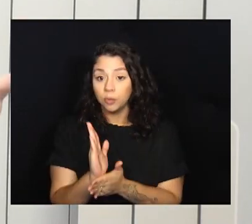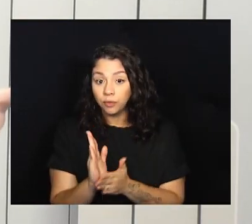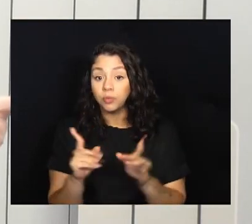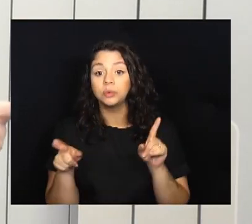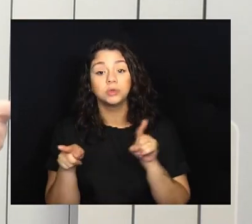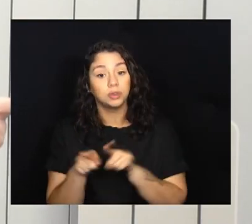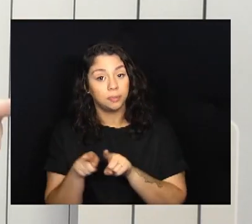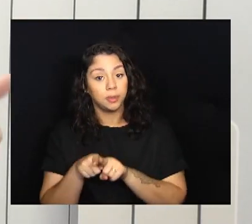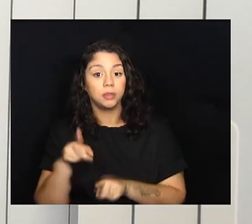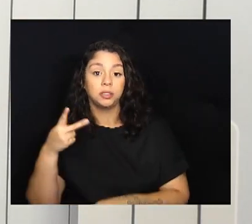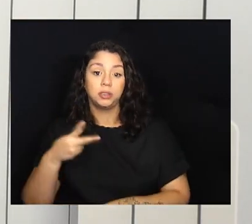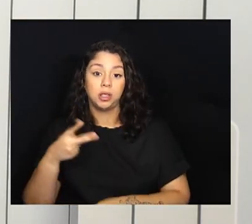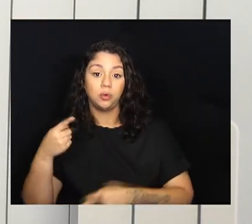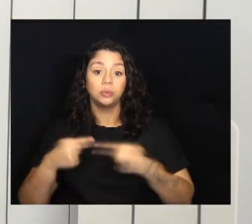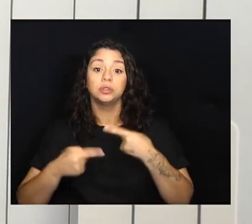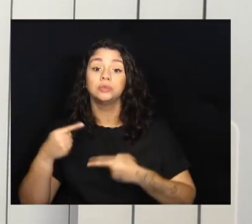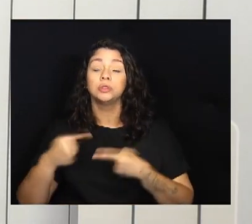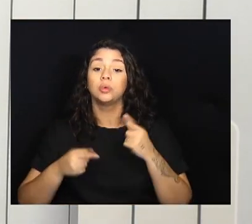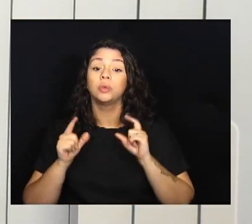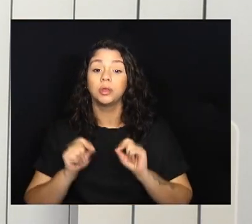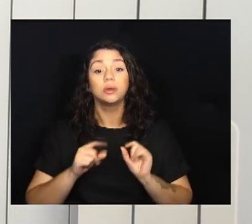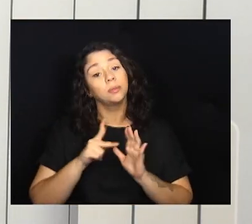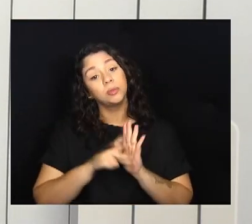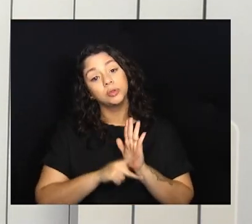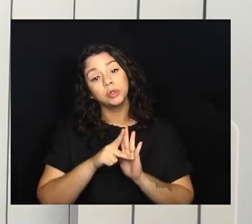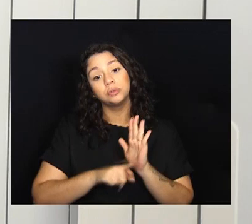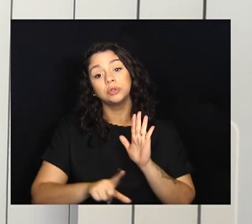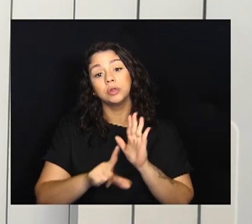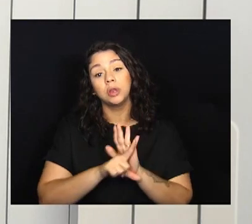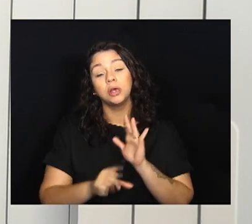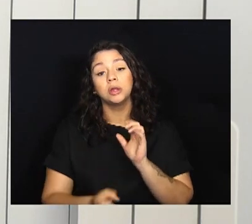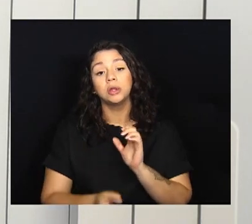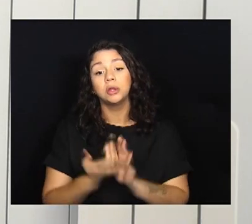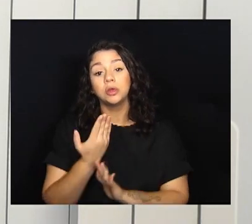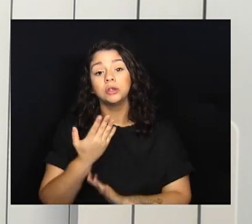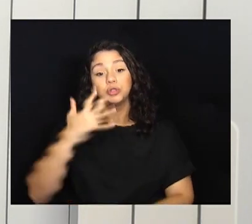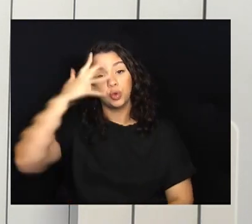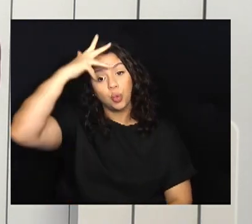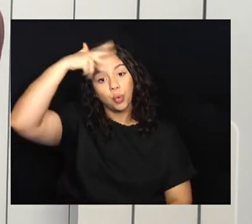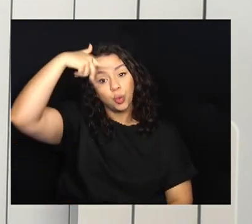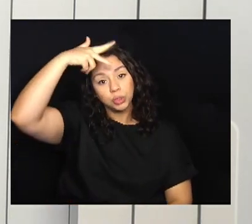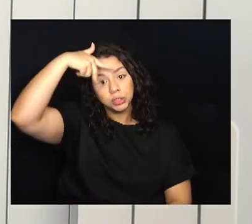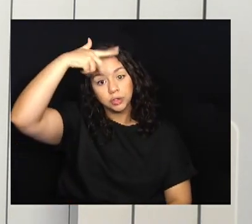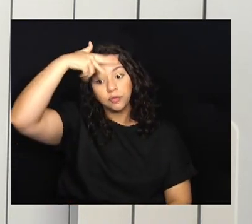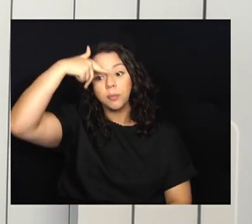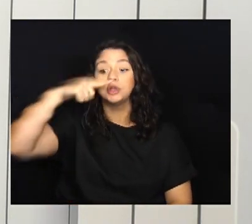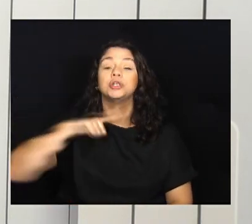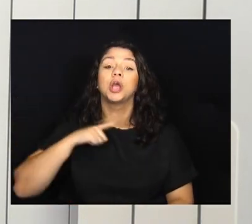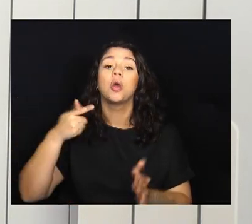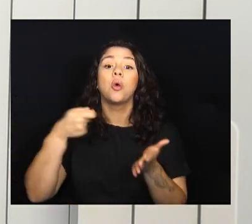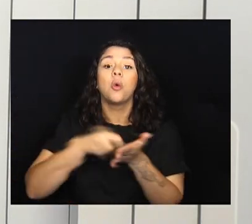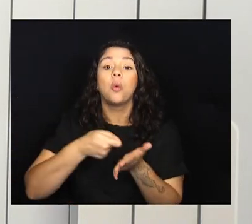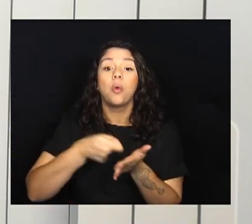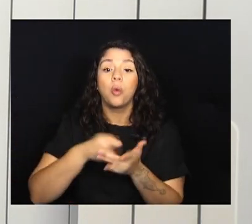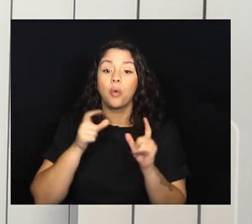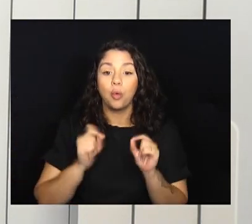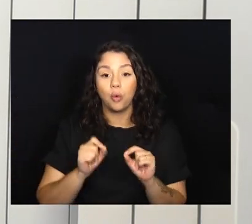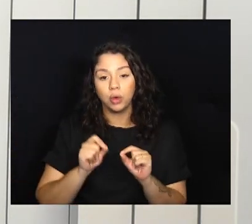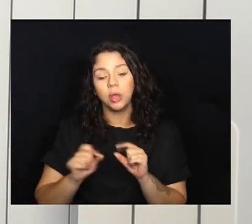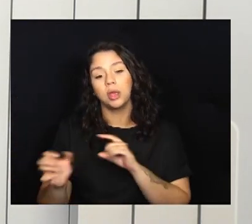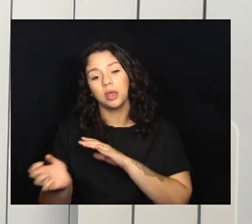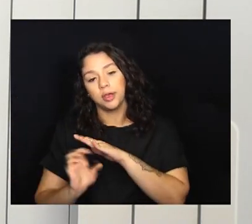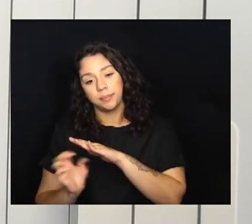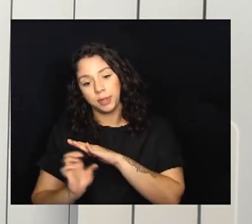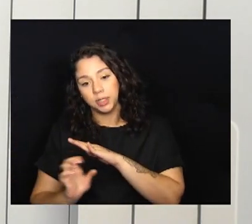em segunda discussão o projeto de lei de autoria do vereador Rodrigo da Farmadic, que obriga as concessionárias